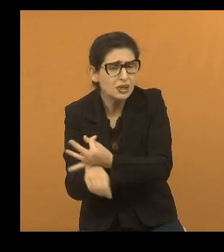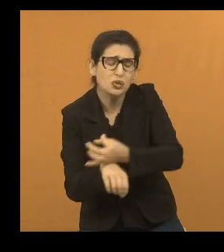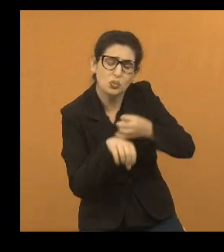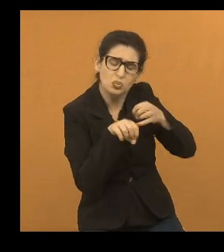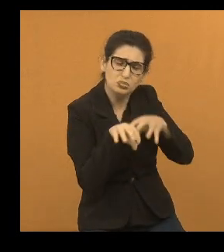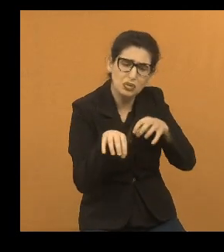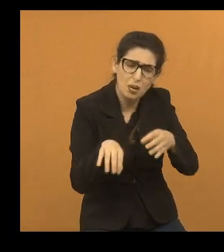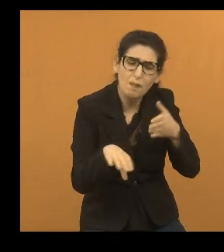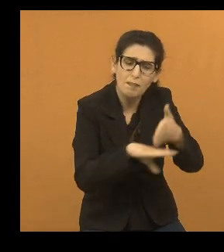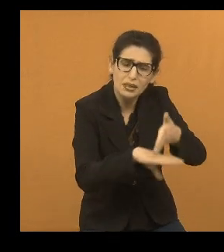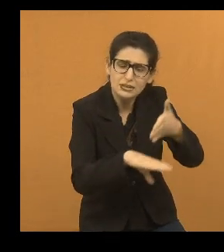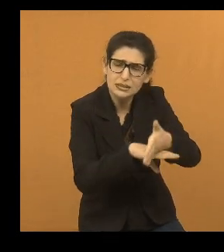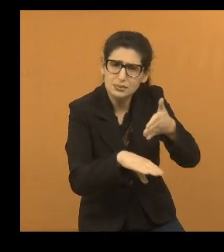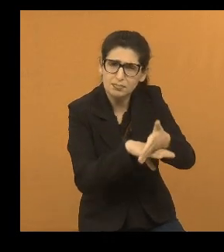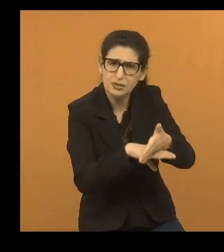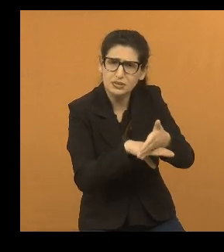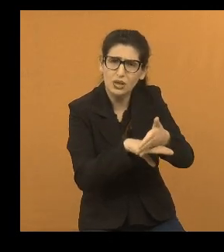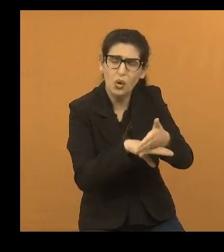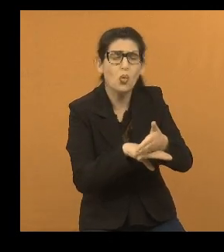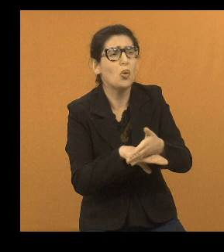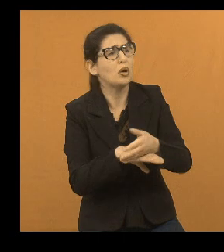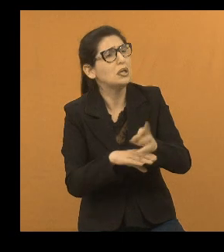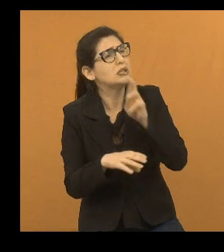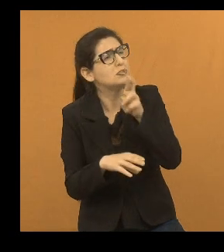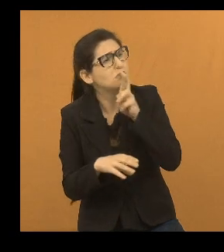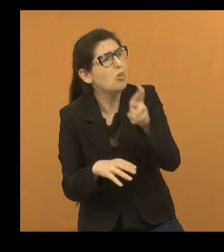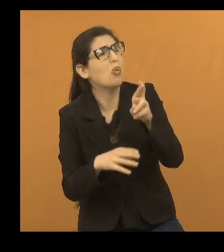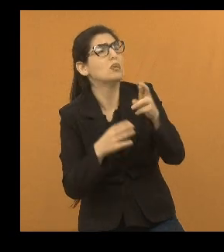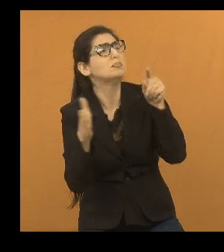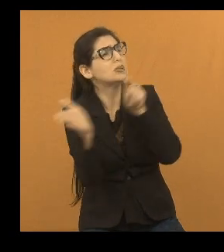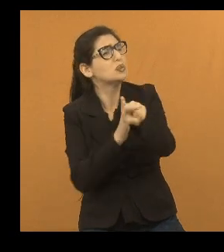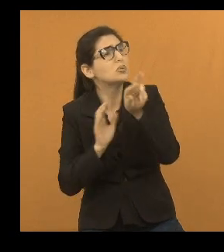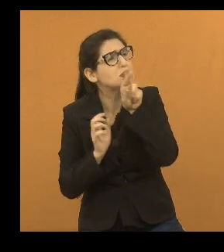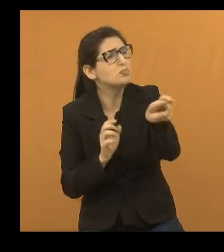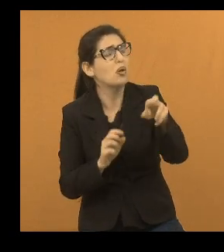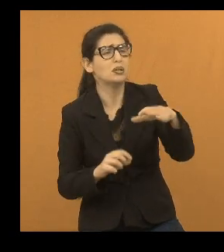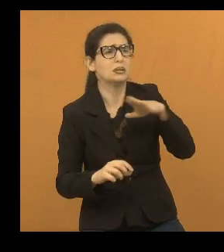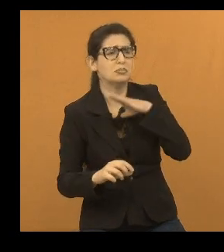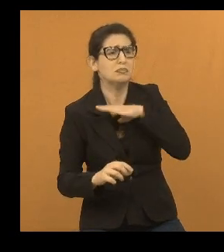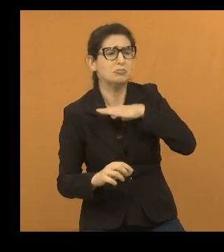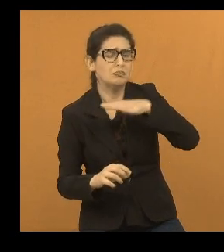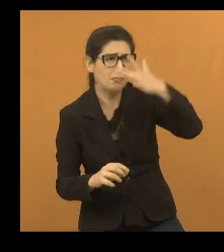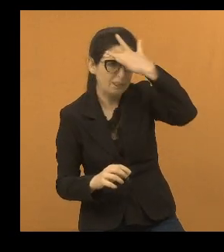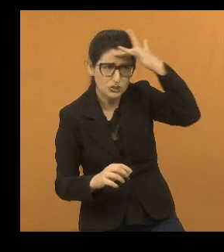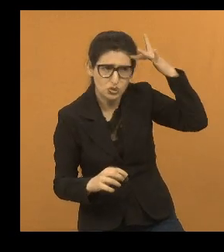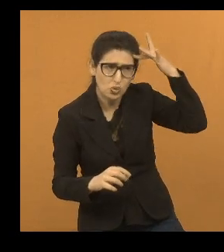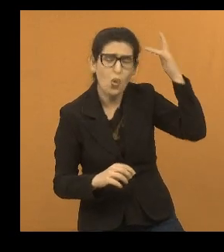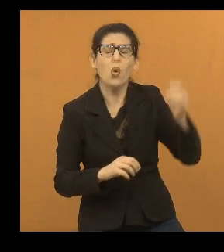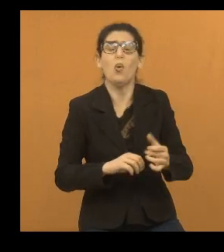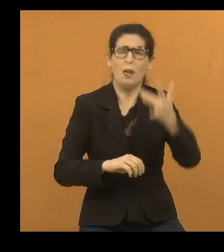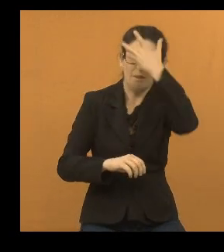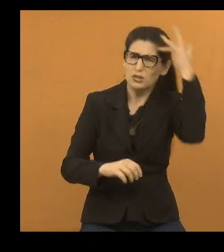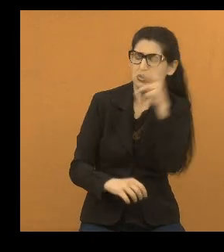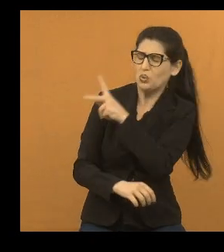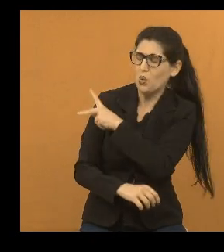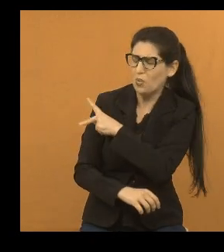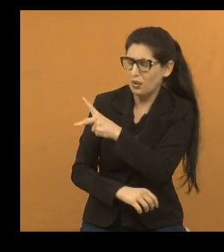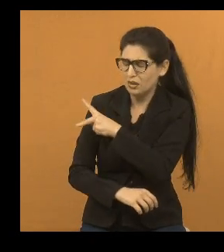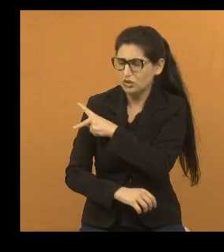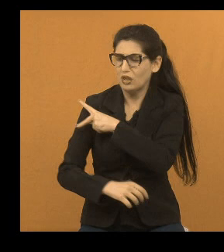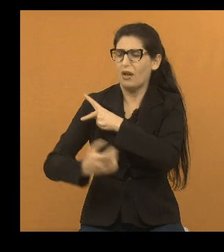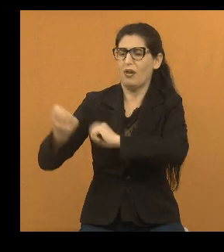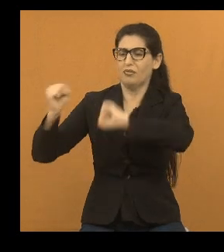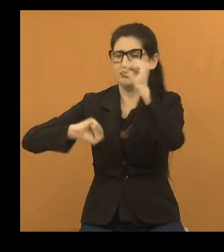participativas, envolvendo segmentos da sociedade. Então, nos reunimos com representantes da indústria, representantes do